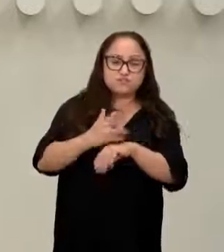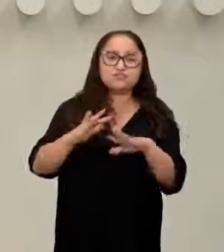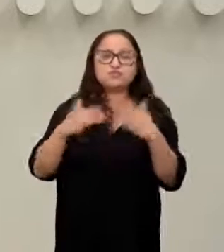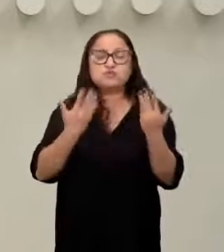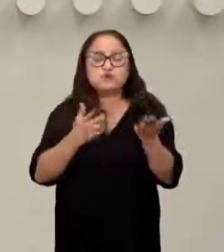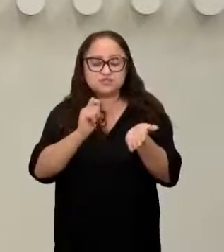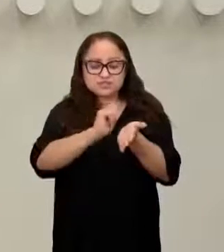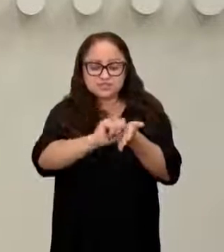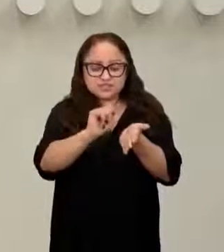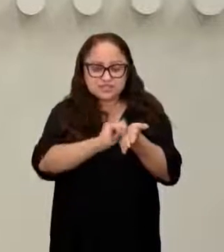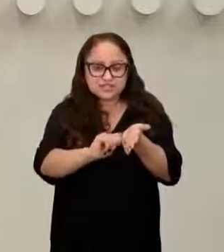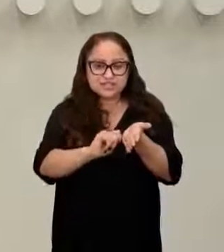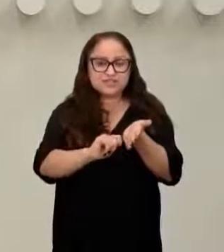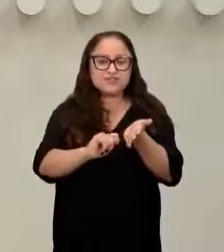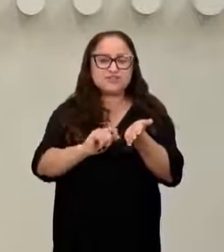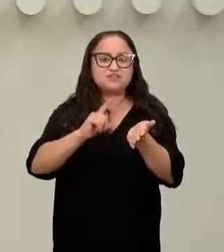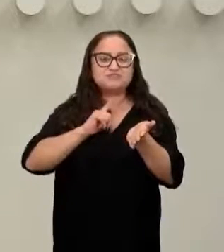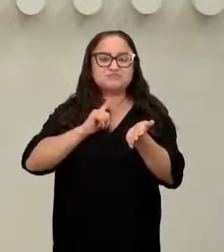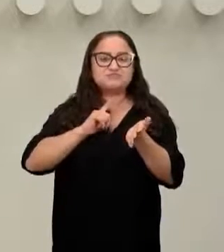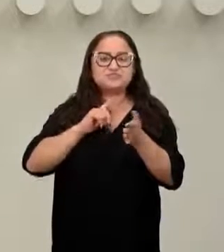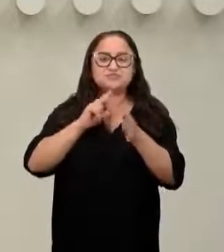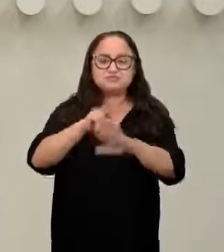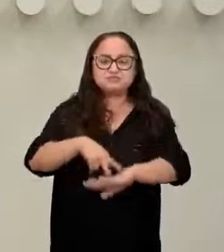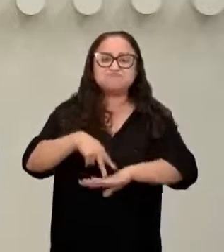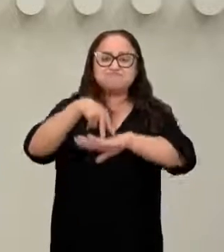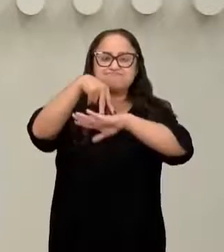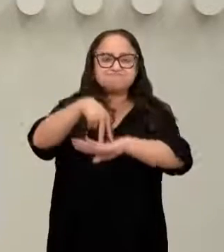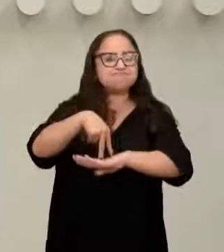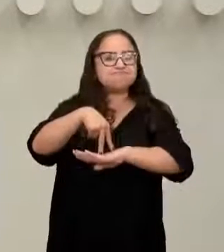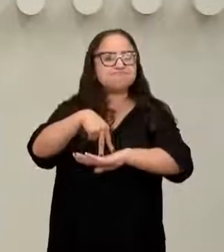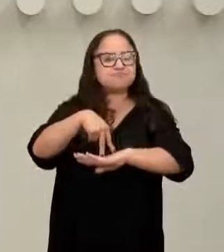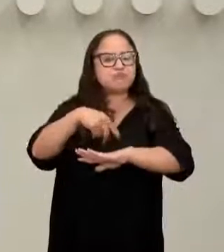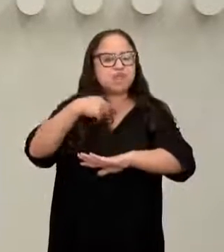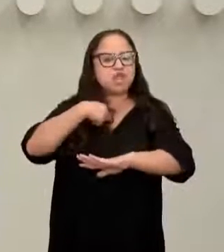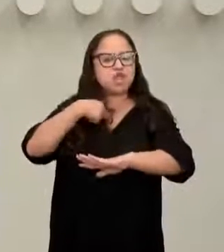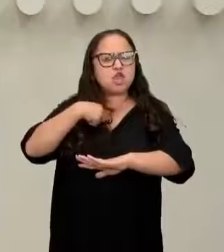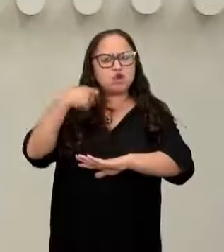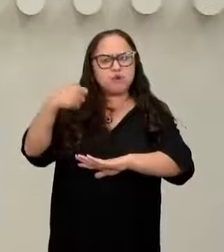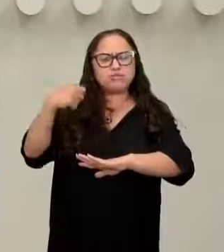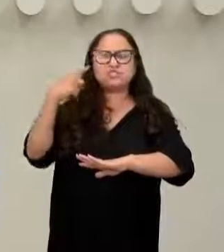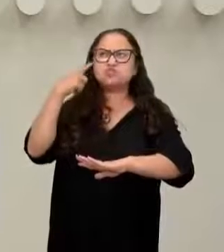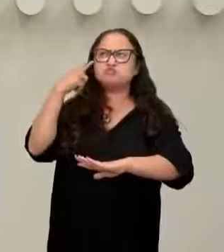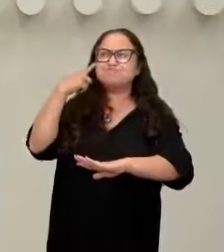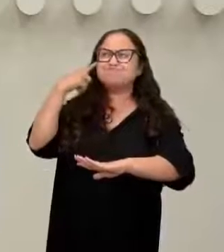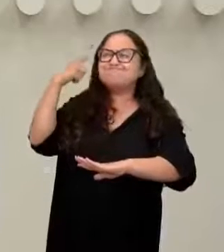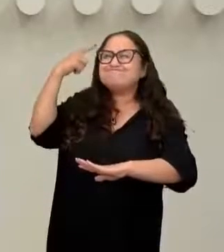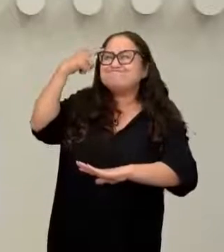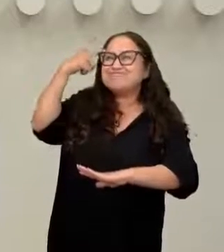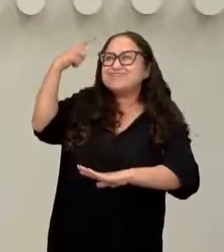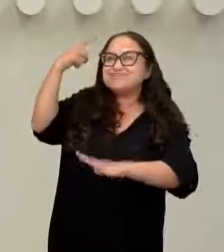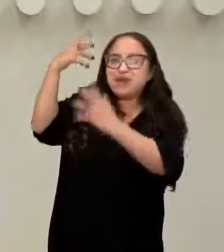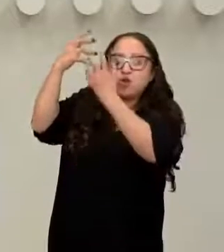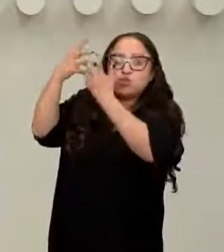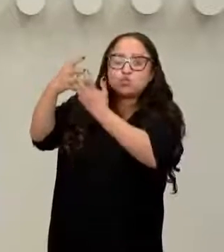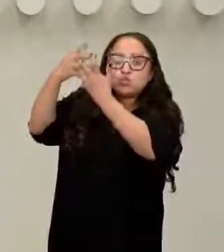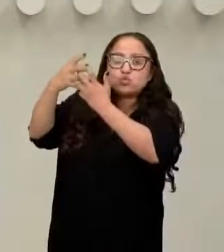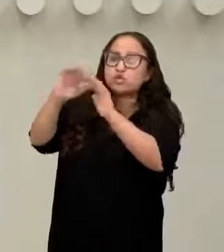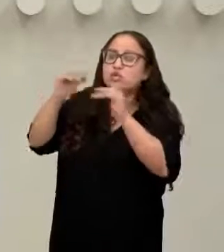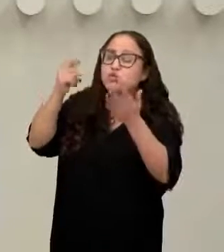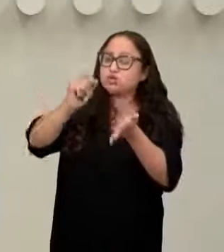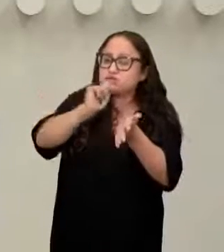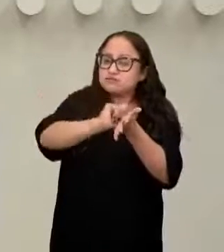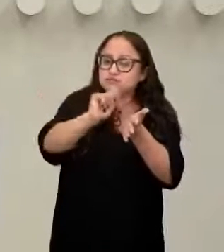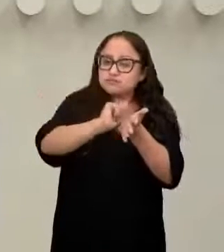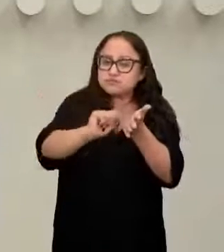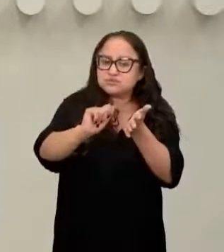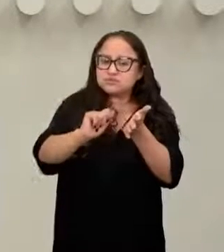vou me posicionar seriamente em relação a algo, eu tenho que, na minha fala, organizar, e quando essa fala vai para o papel, eu chamo